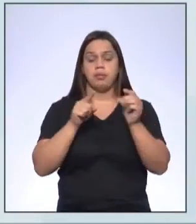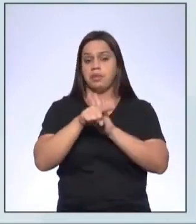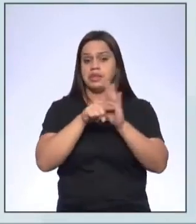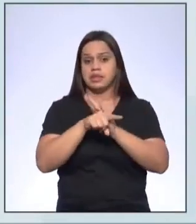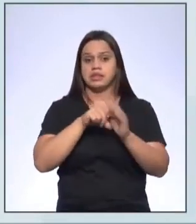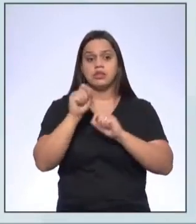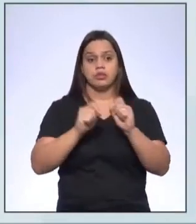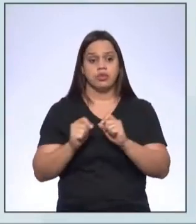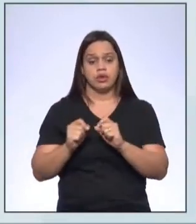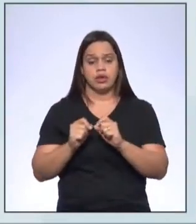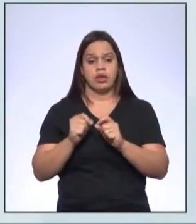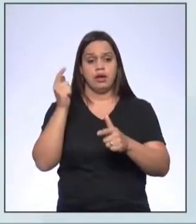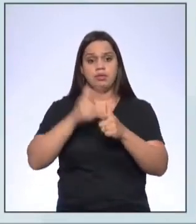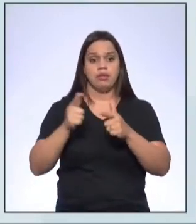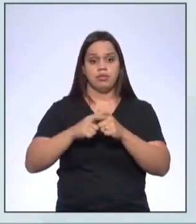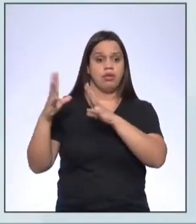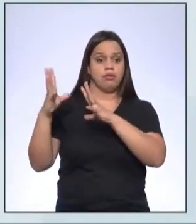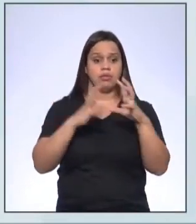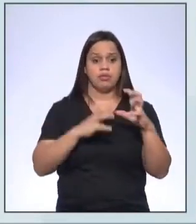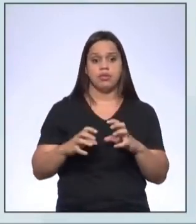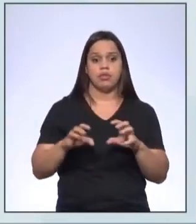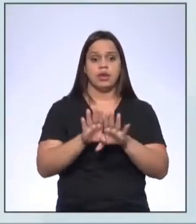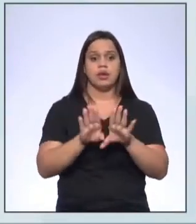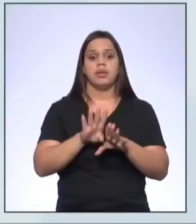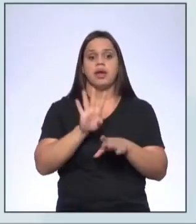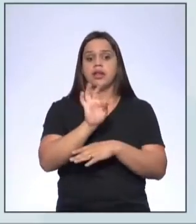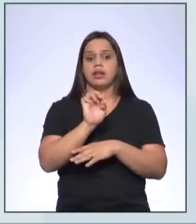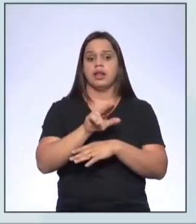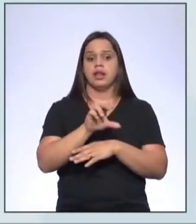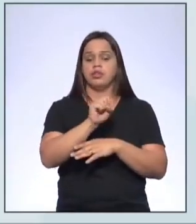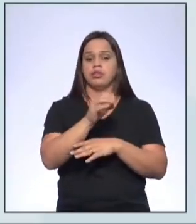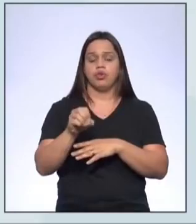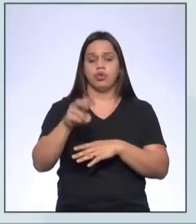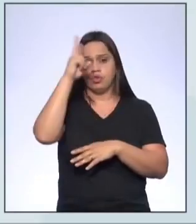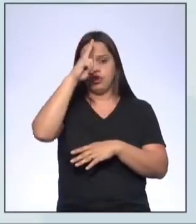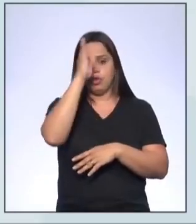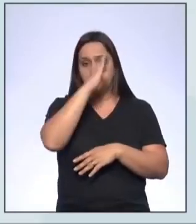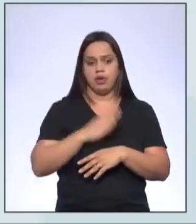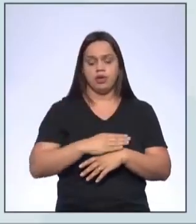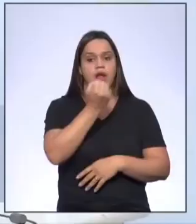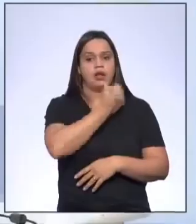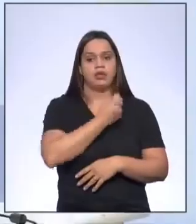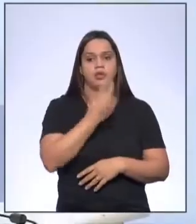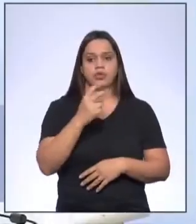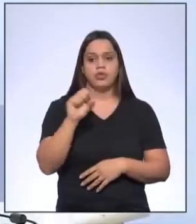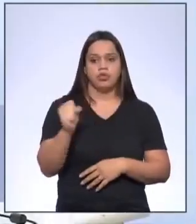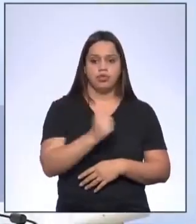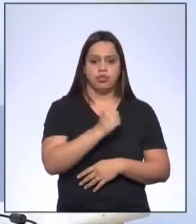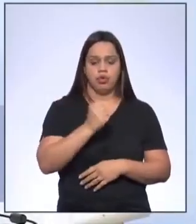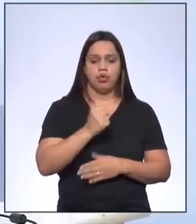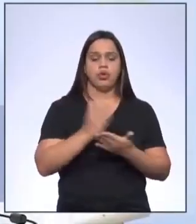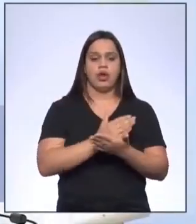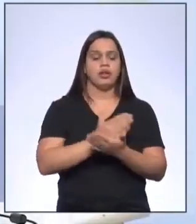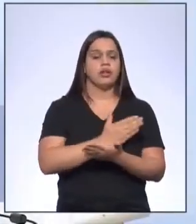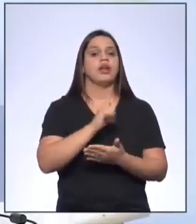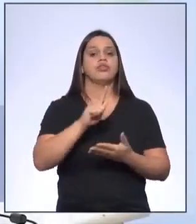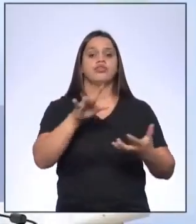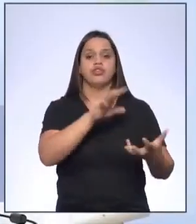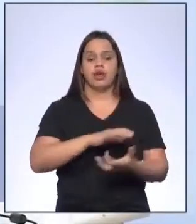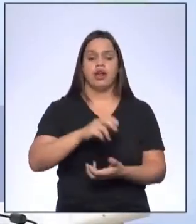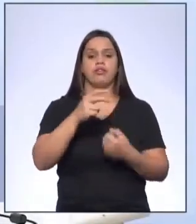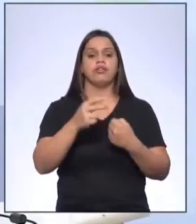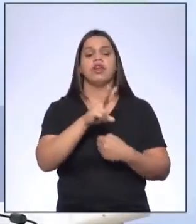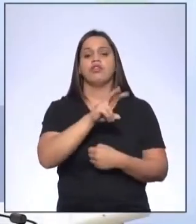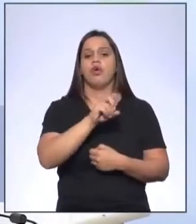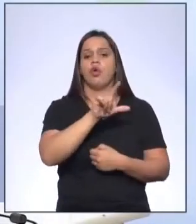sobre conflitos e tensões históricas no Brasil. Tá? Faço essa pesquisa, está na página 28 do caderno de Geografia, volume 2.